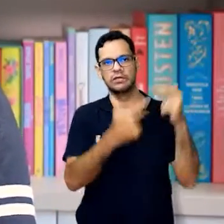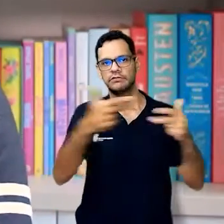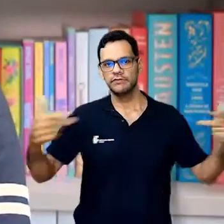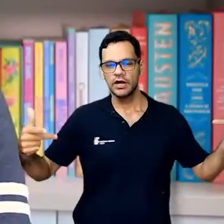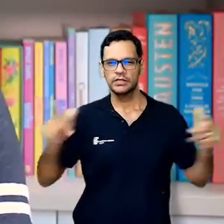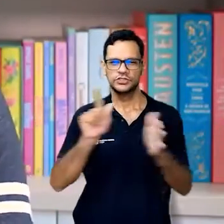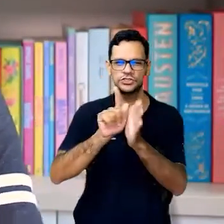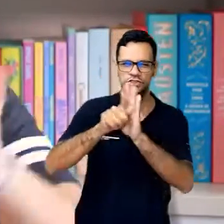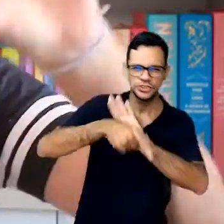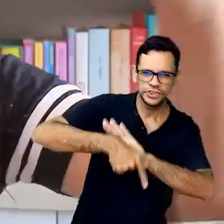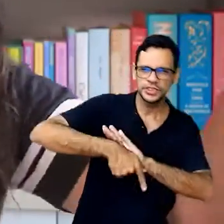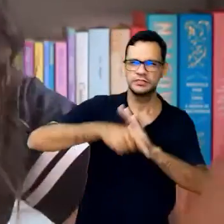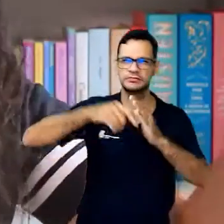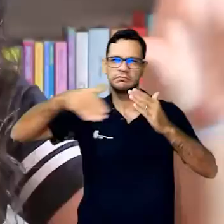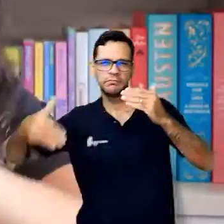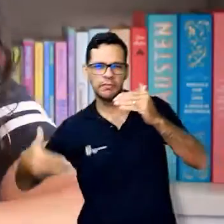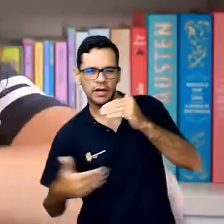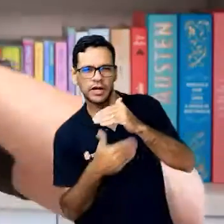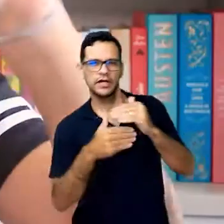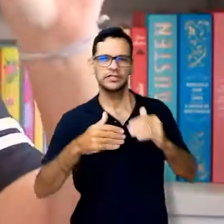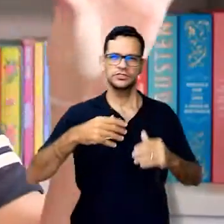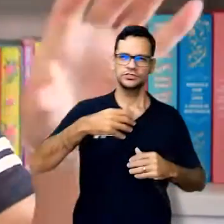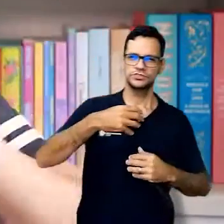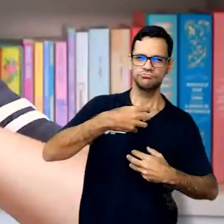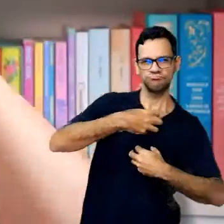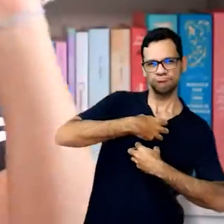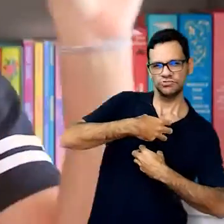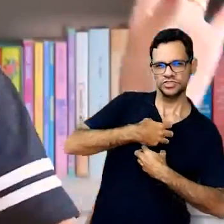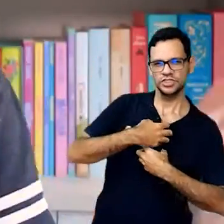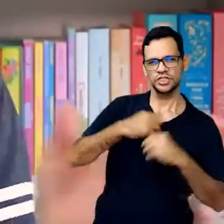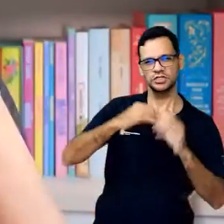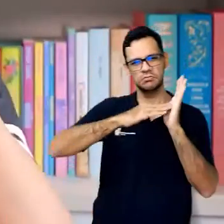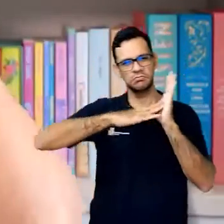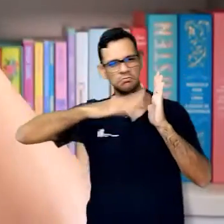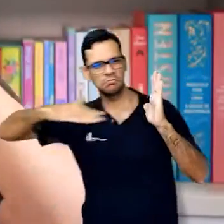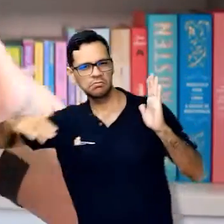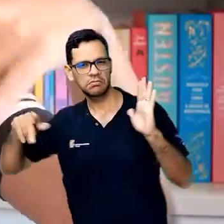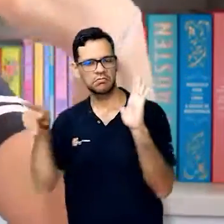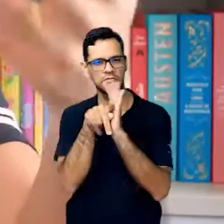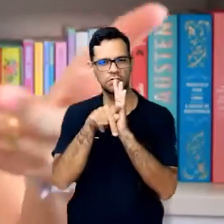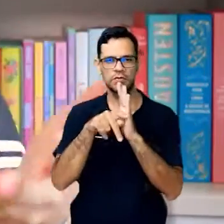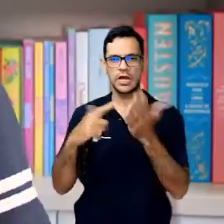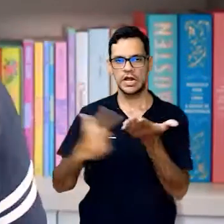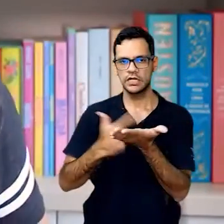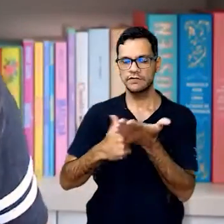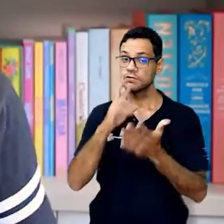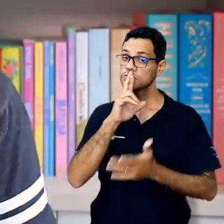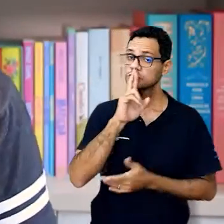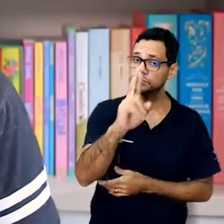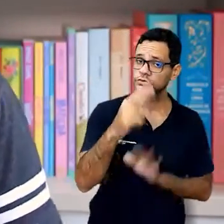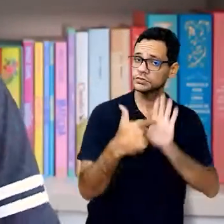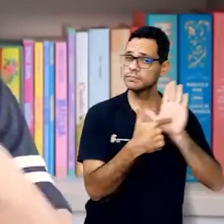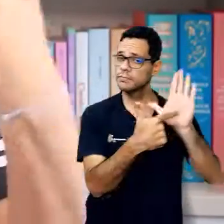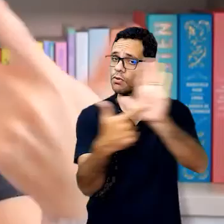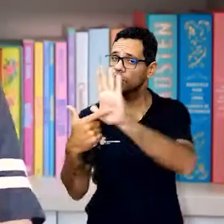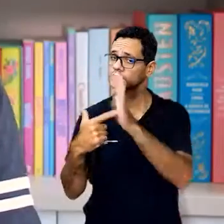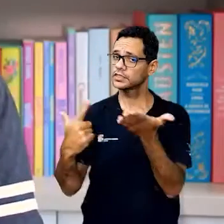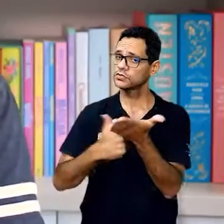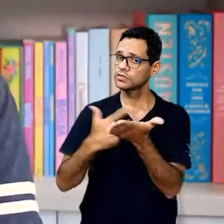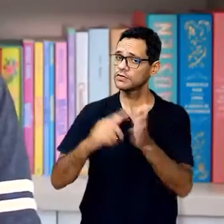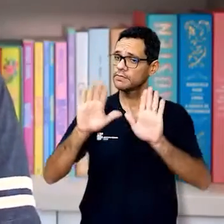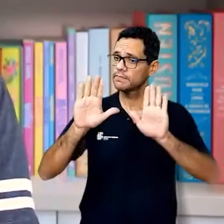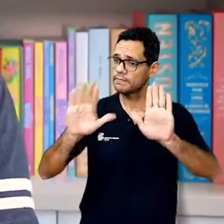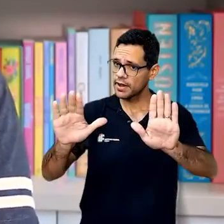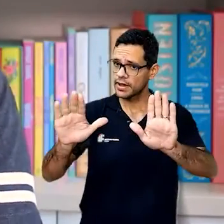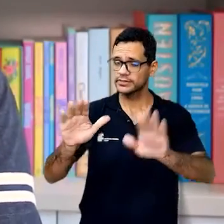muita coisa. Eu coloquei, tipo, gênero, subgênero, estilo de livro. Então vocês vão entendendo aí conforme eu for respondendo, né, e mostrando